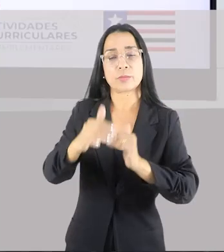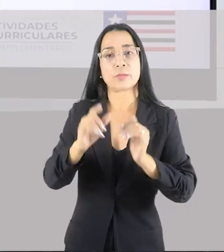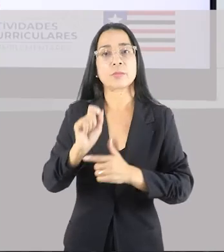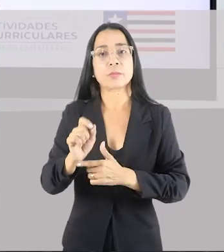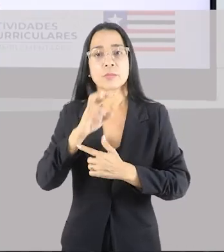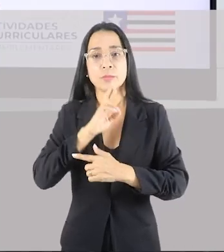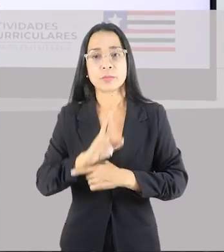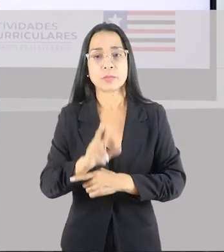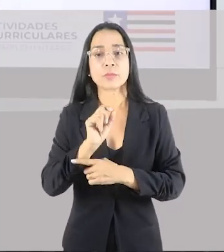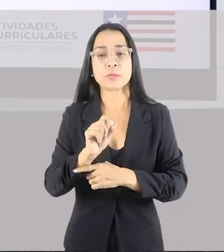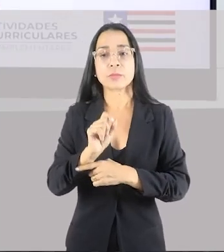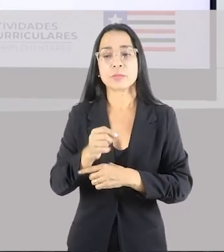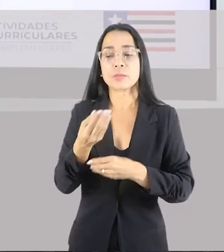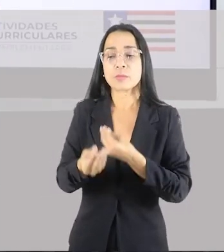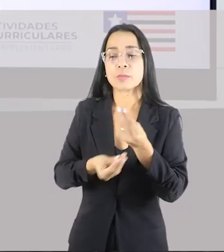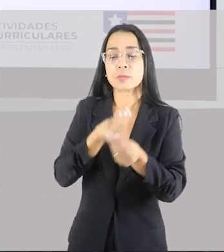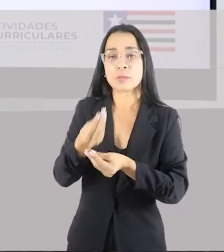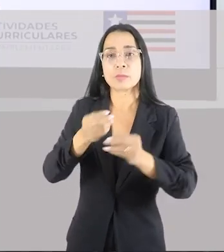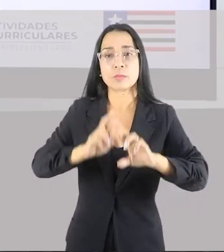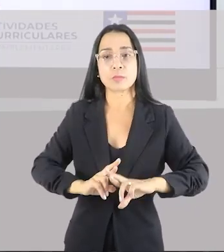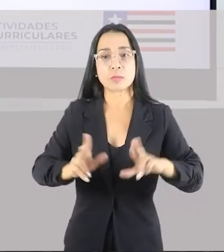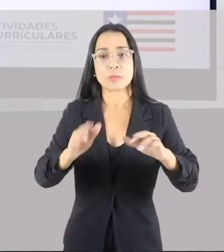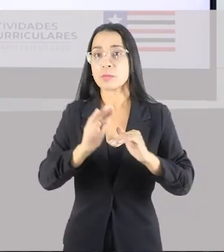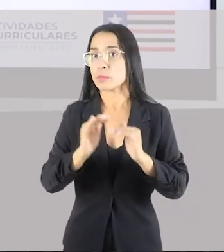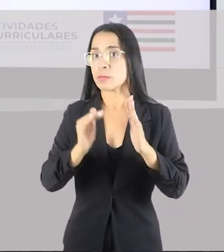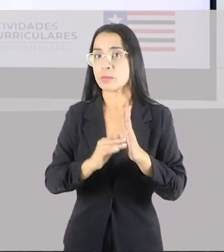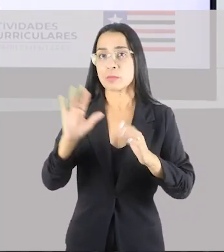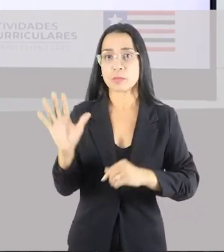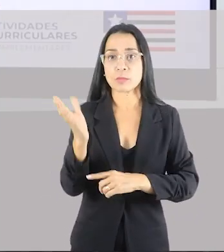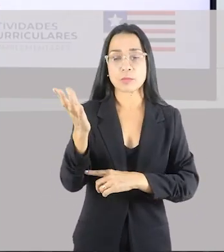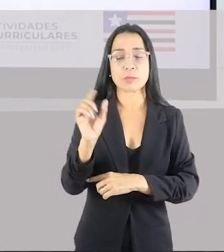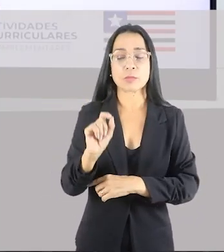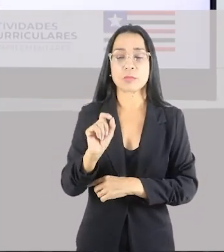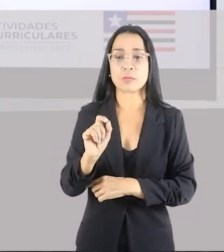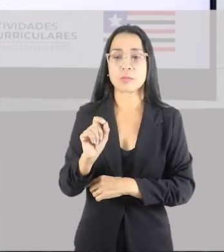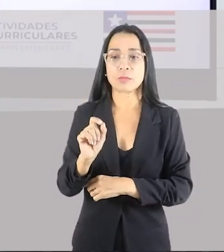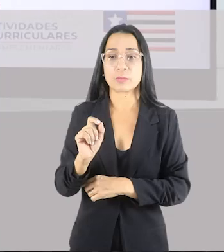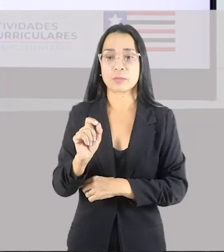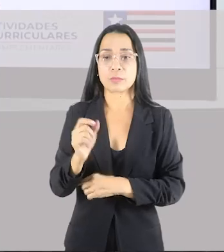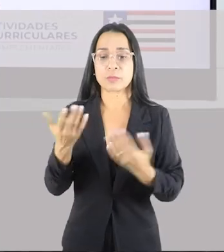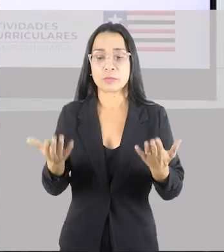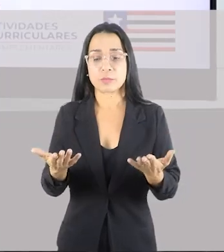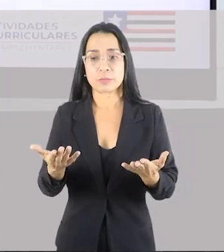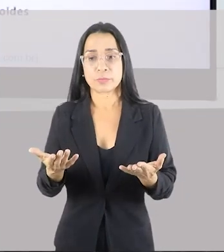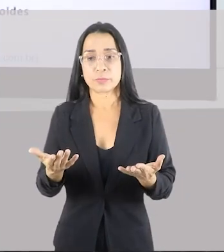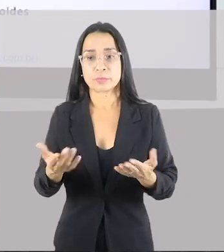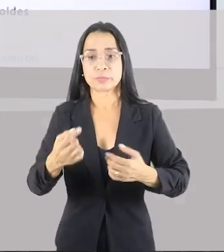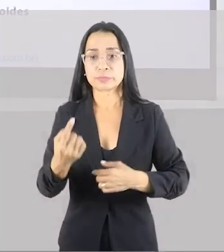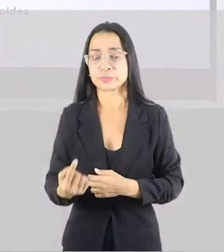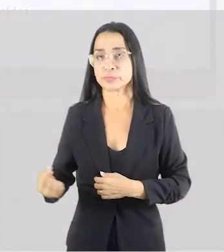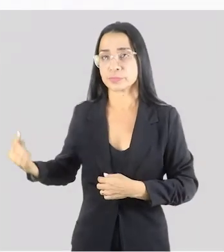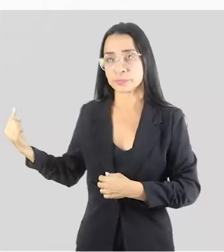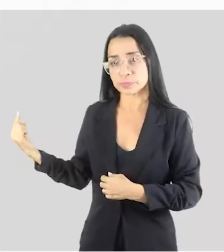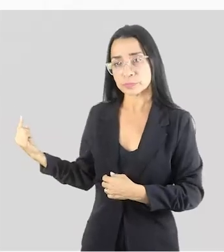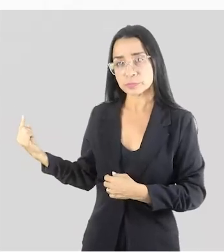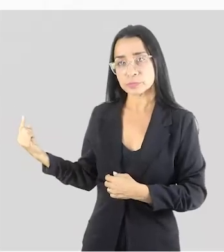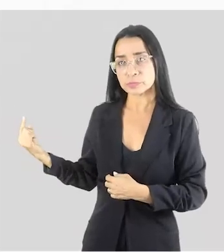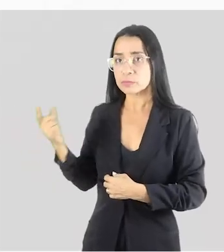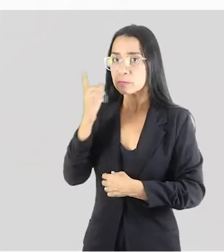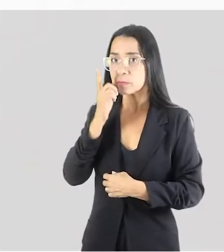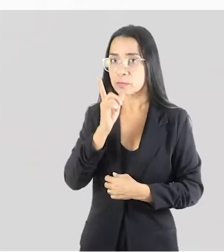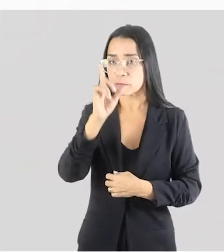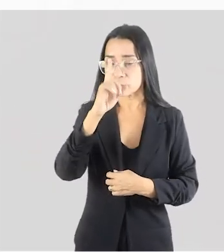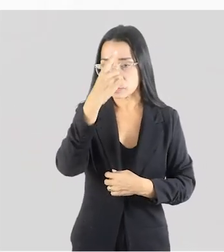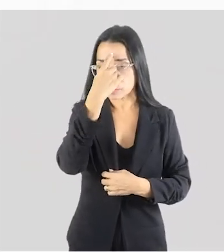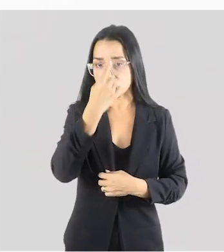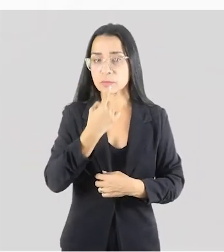e responder de maneiras diferentes a tudo que acontece a eles, tá certo? Então, vamos lá. Aqui, né, você consegue ver